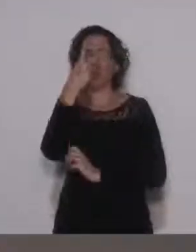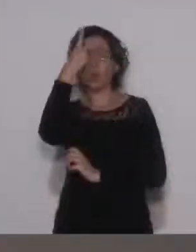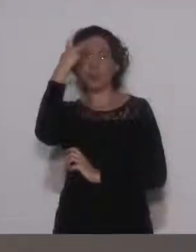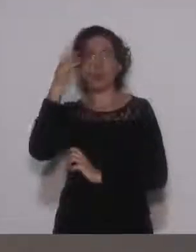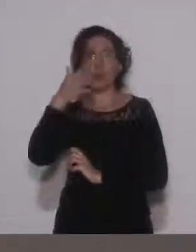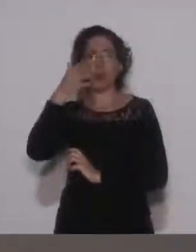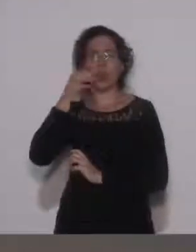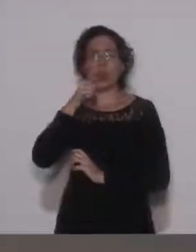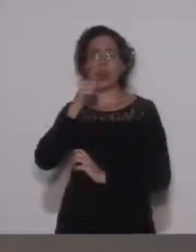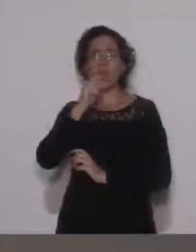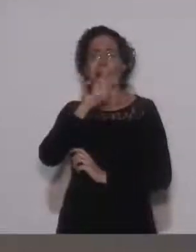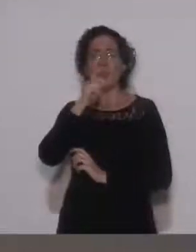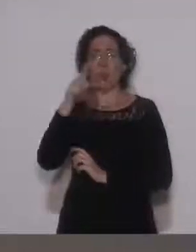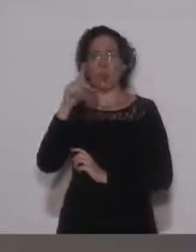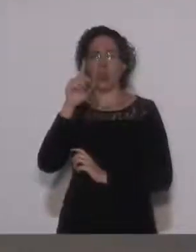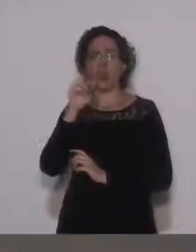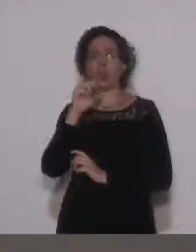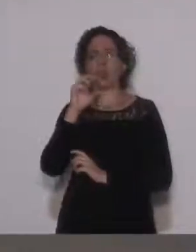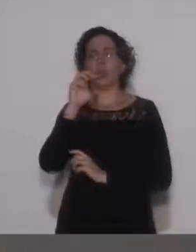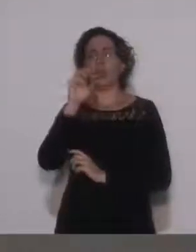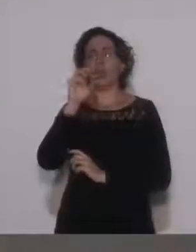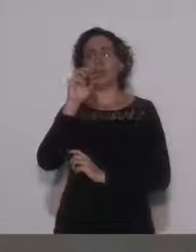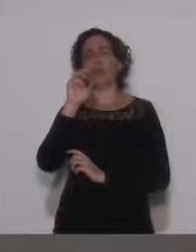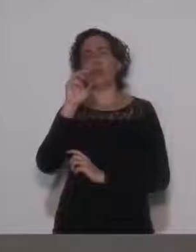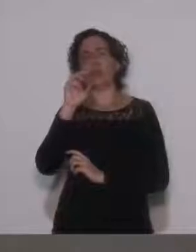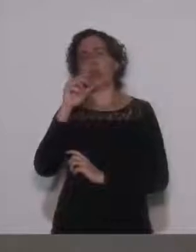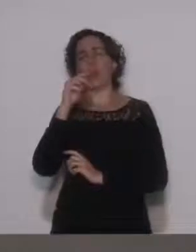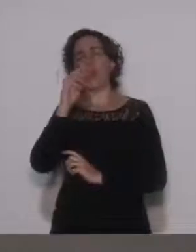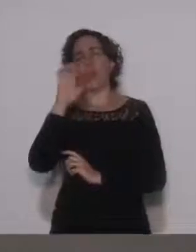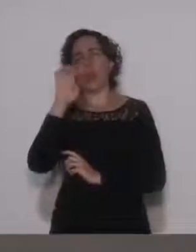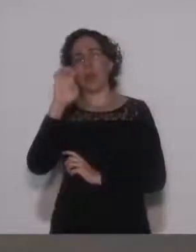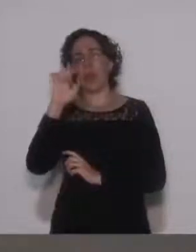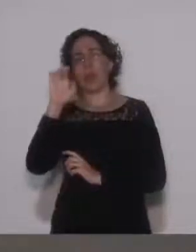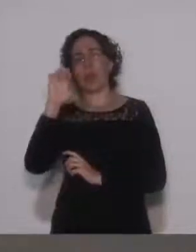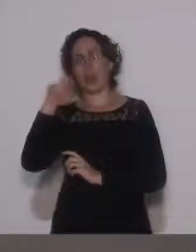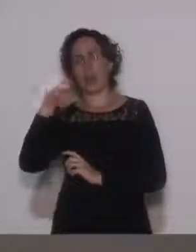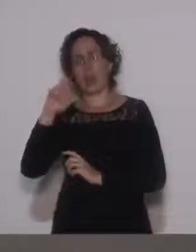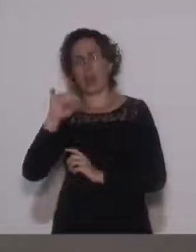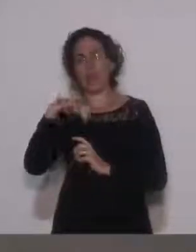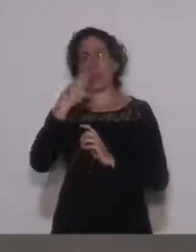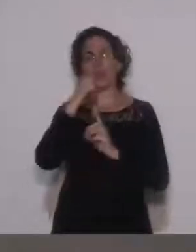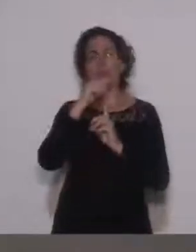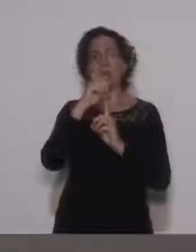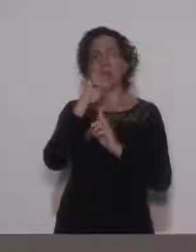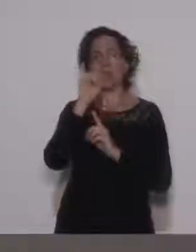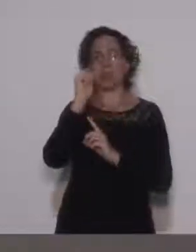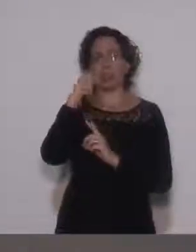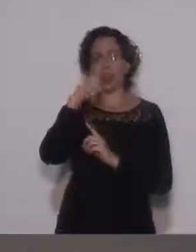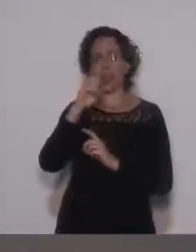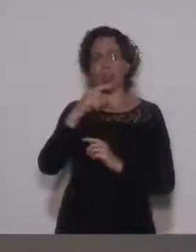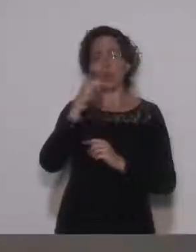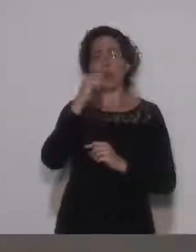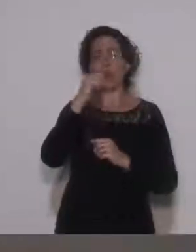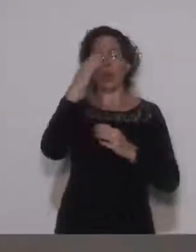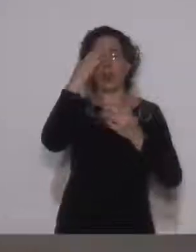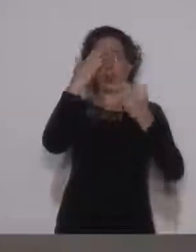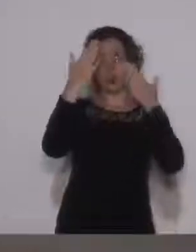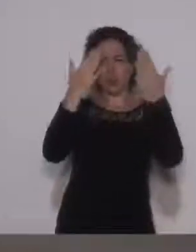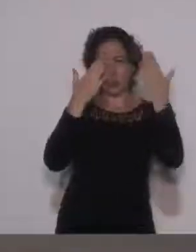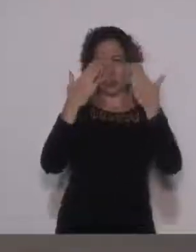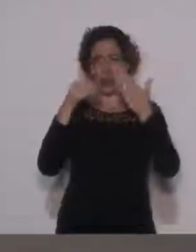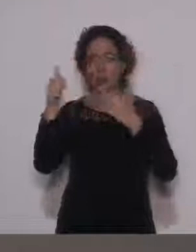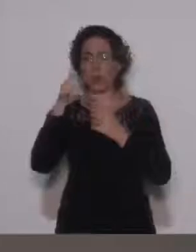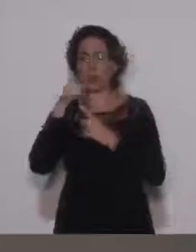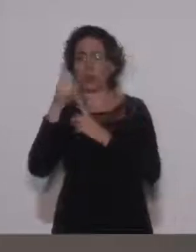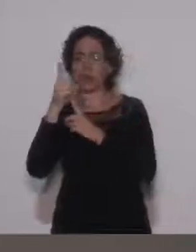professora doutora Cristiane Vale e a Helena Ganzaroli, né, elas são psicólogas, uma doutora e uma mestrando,